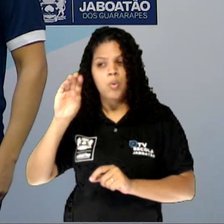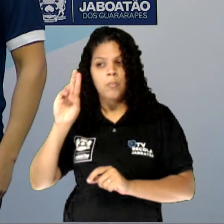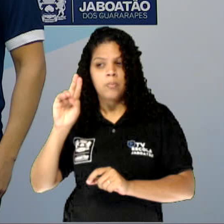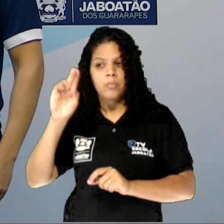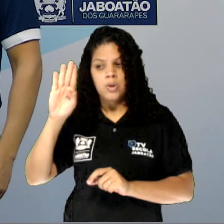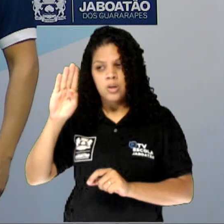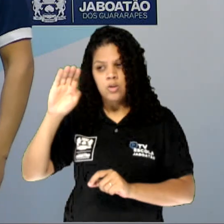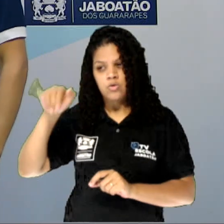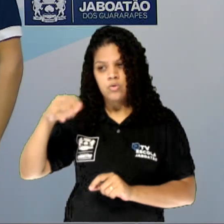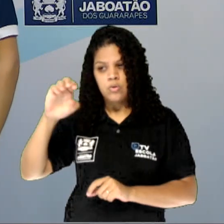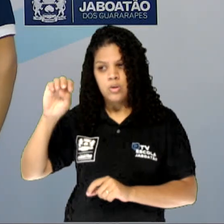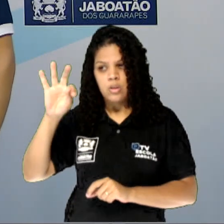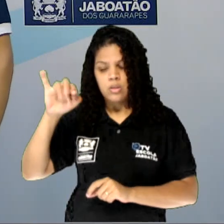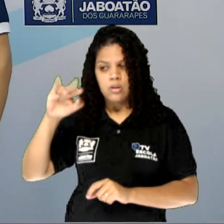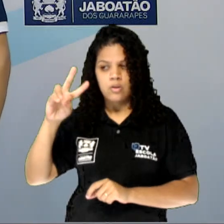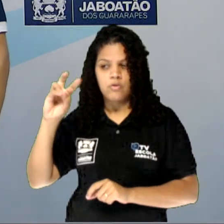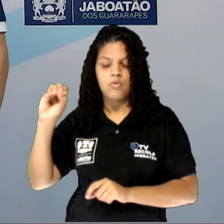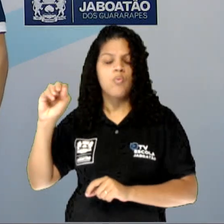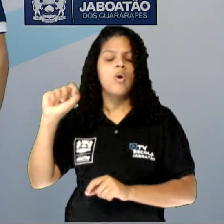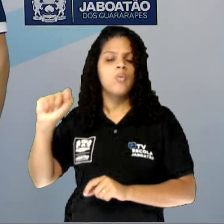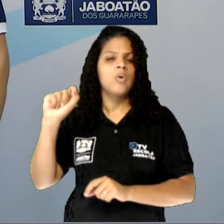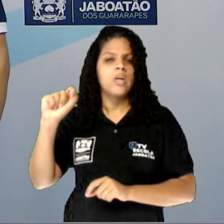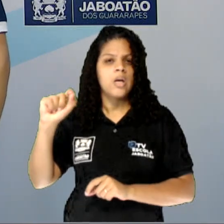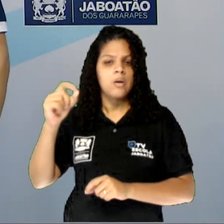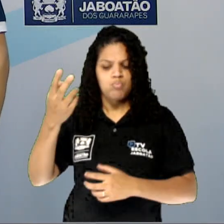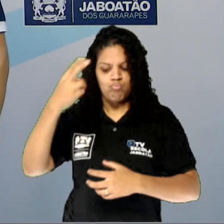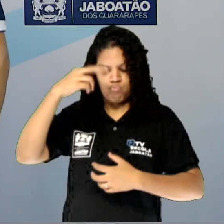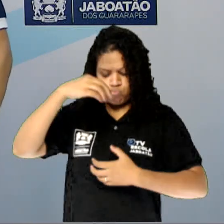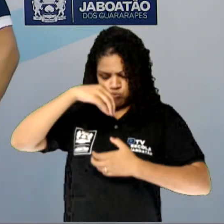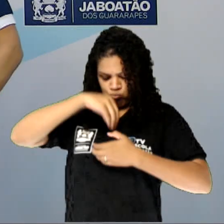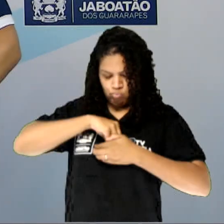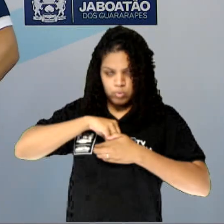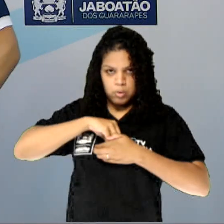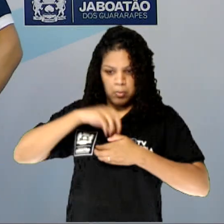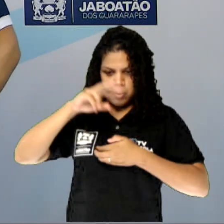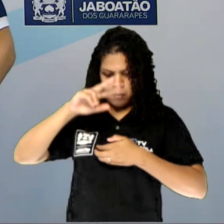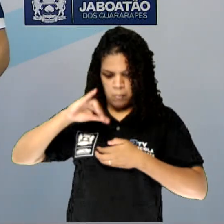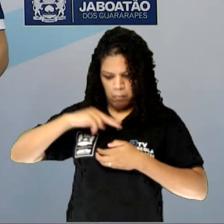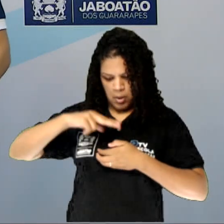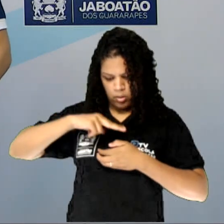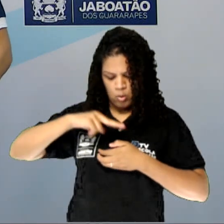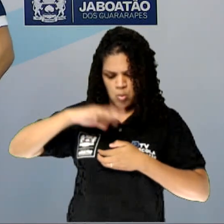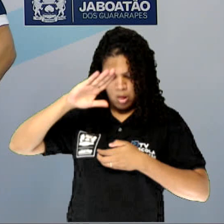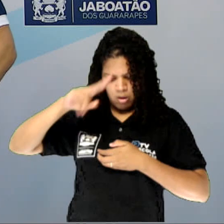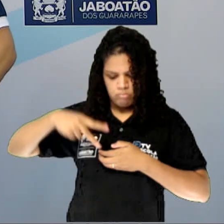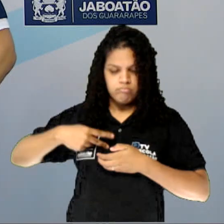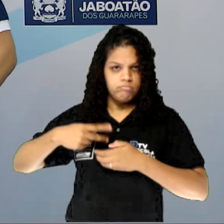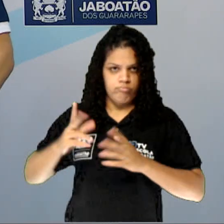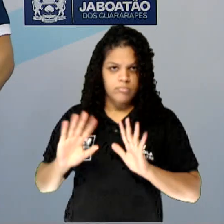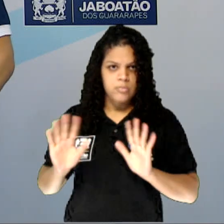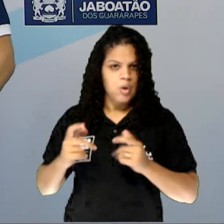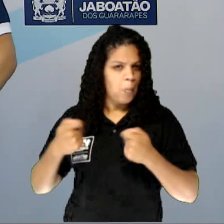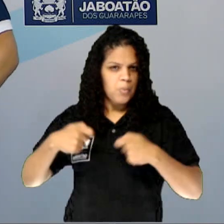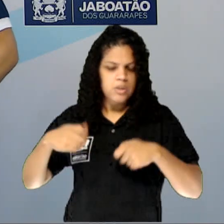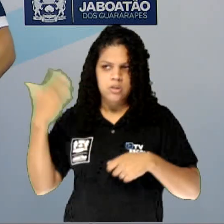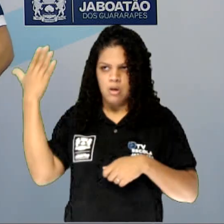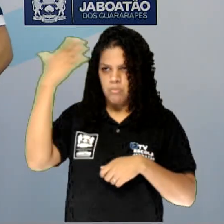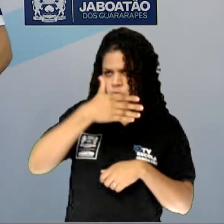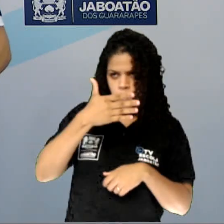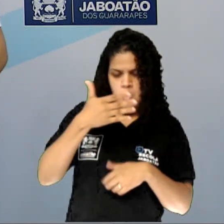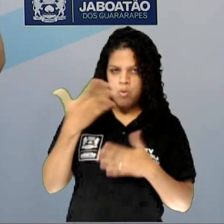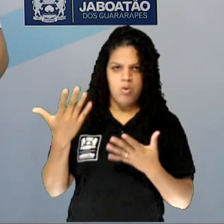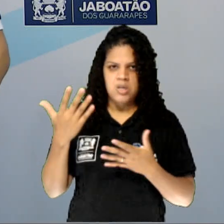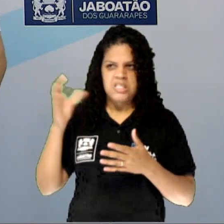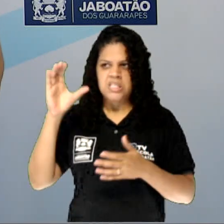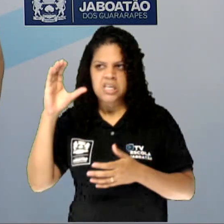visão subjetiva das coisas é muito íntima, muito pessoal e não necessita de uma comprovação, seja ela empírica ou